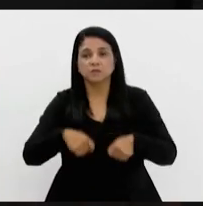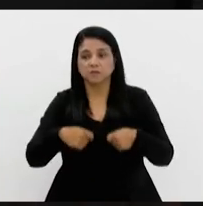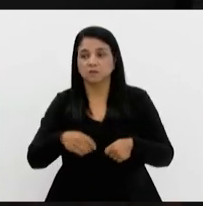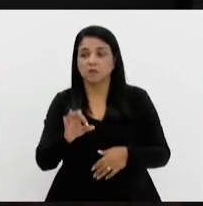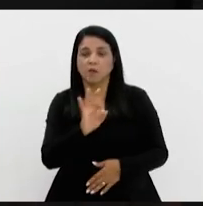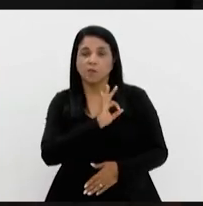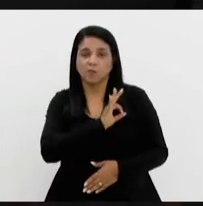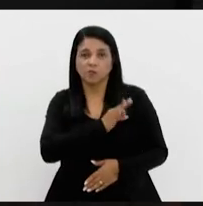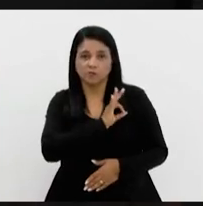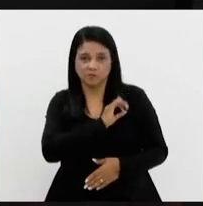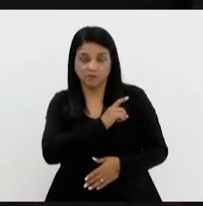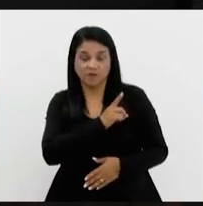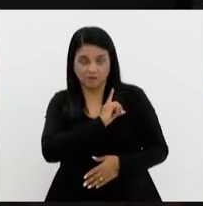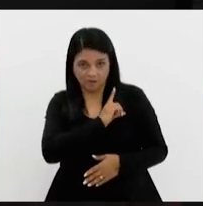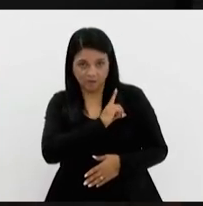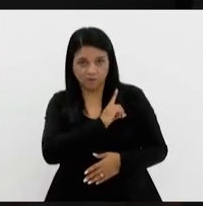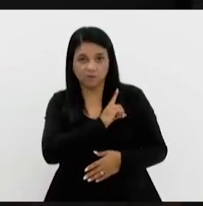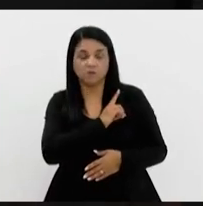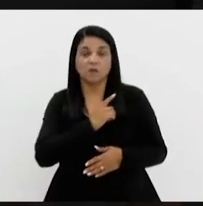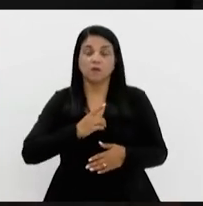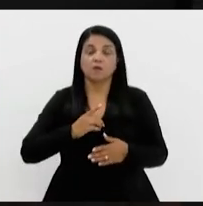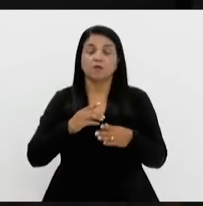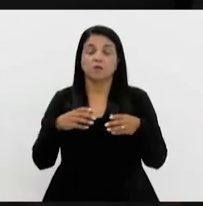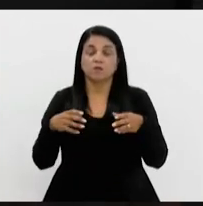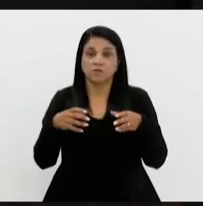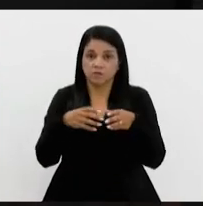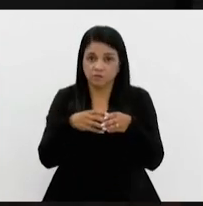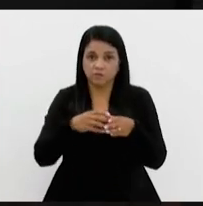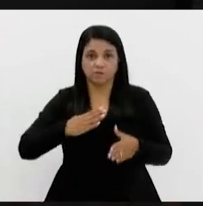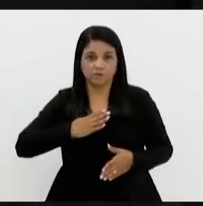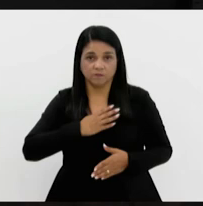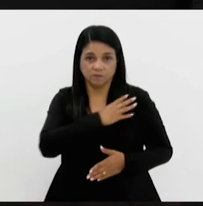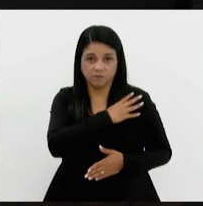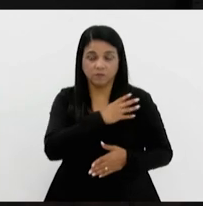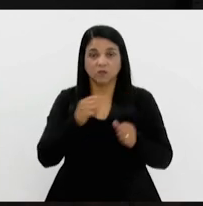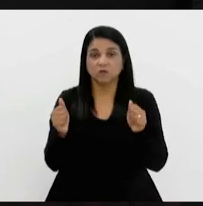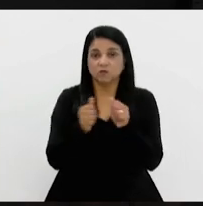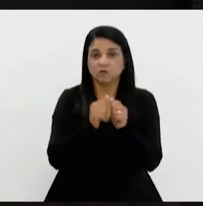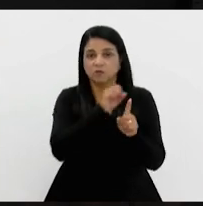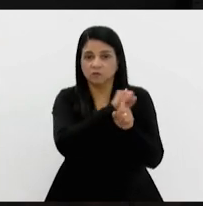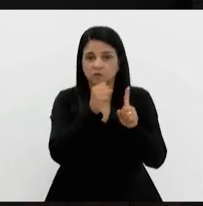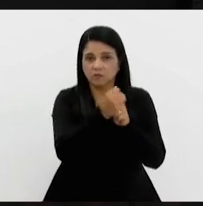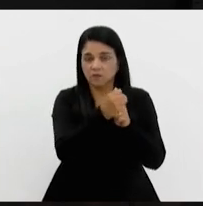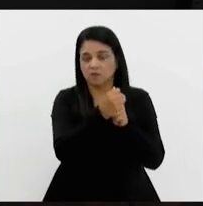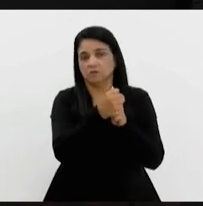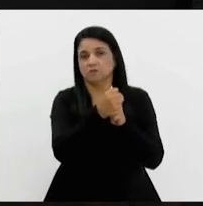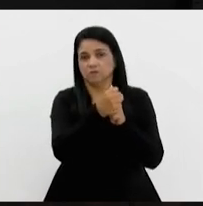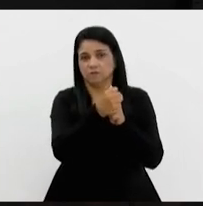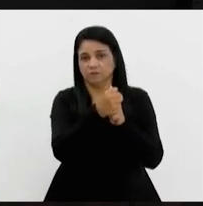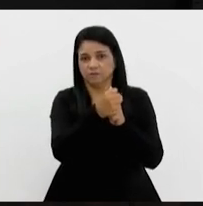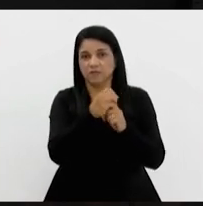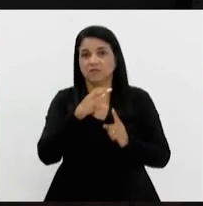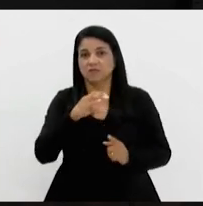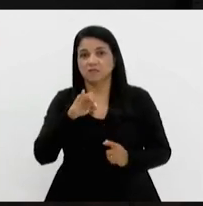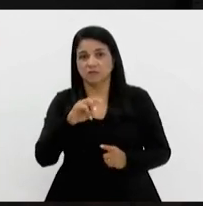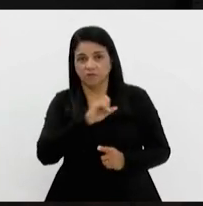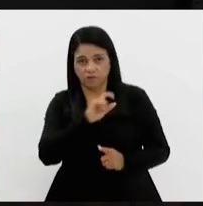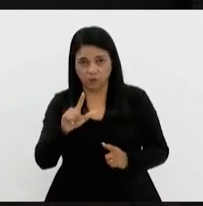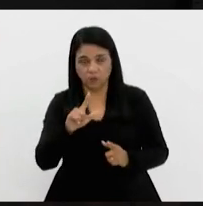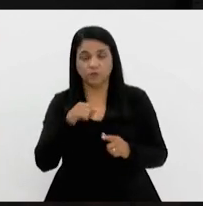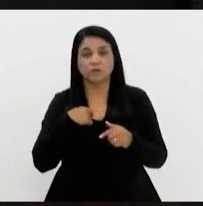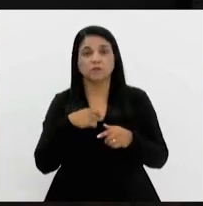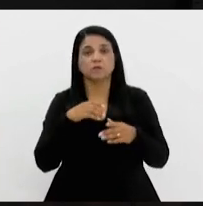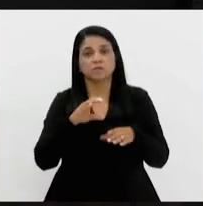de Batalhão de Polícia Militar, junto à sociedade civil organizada. Pareceres das